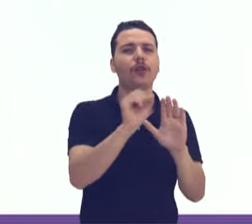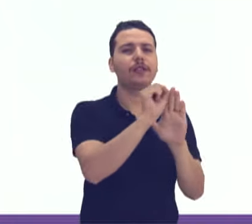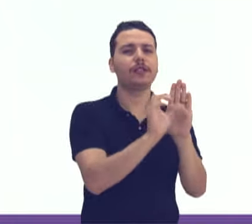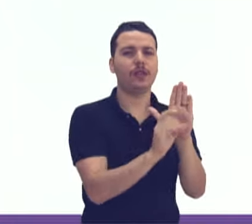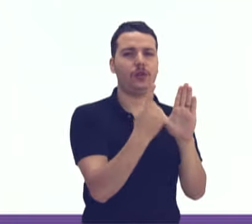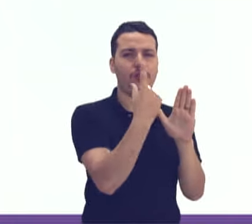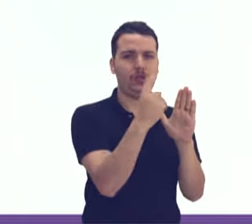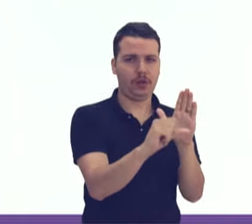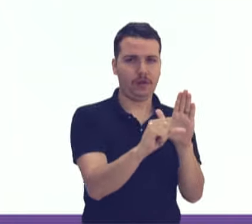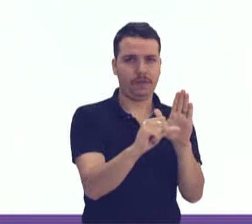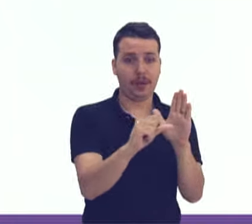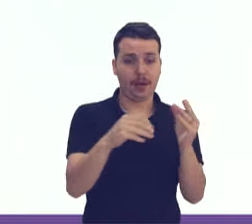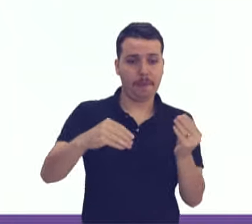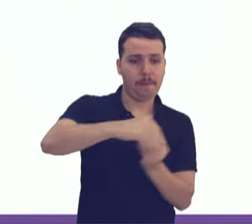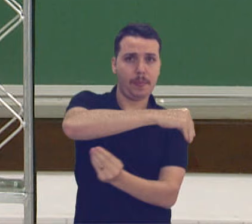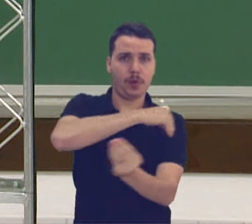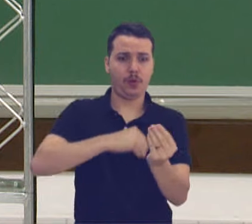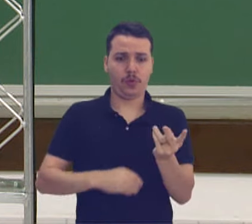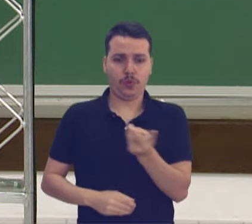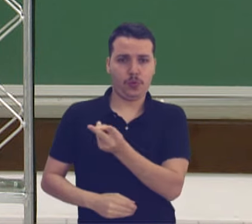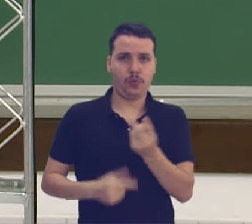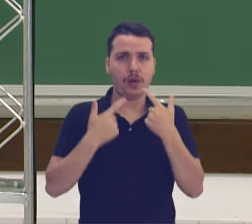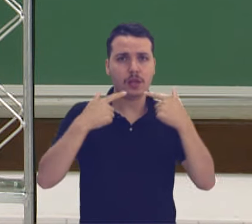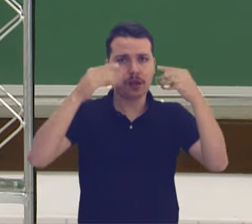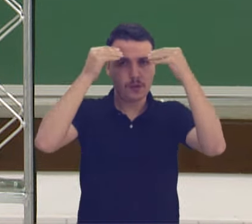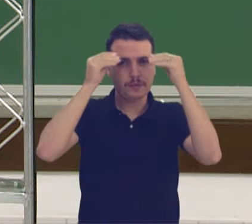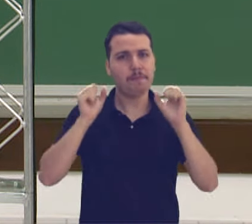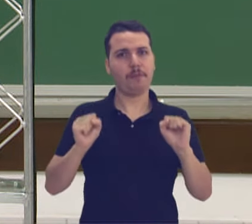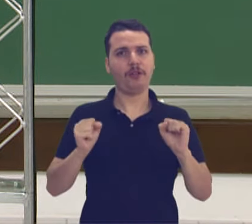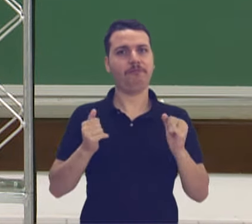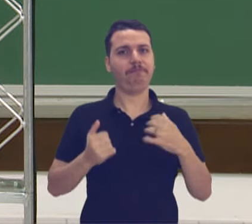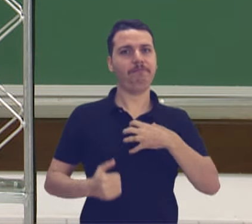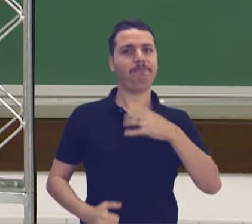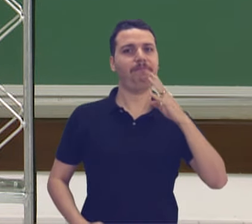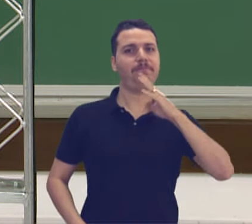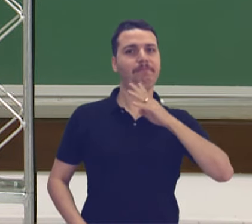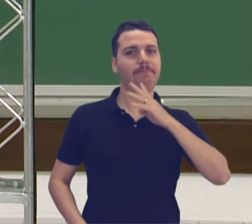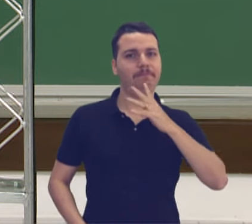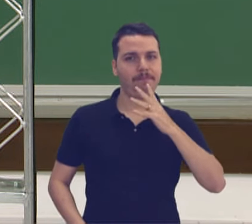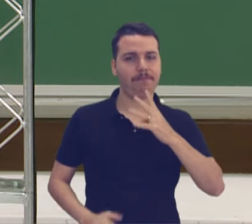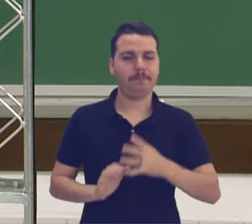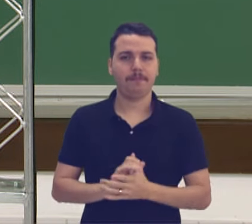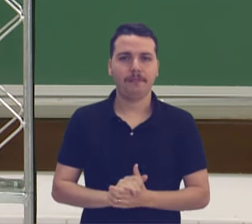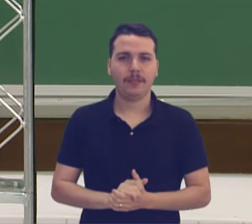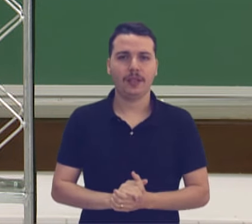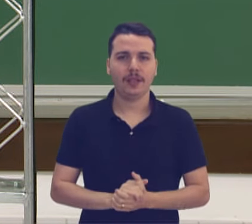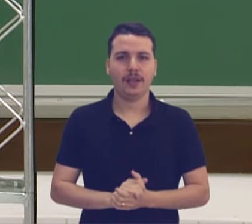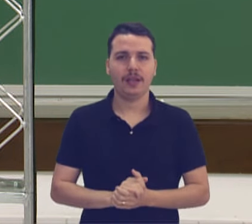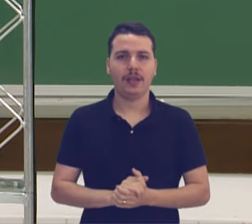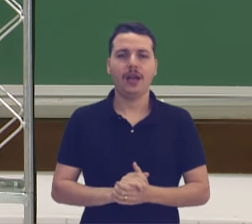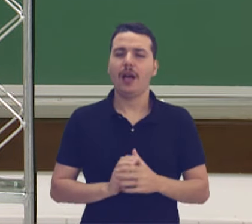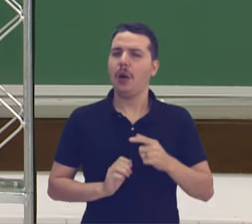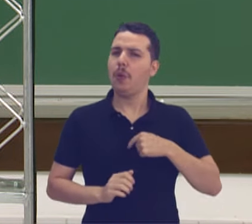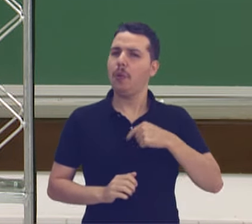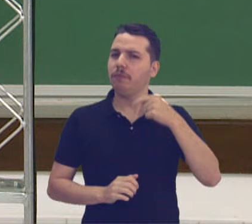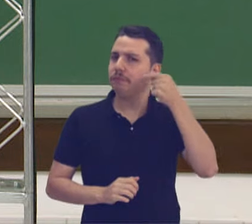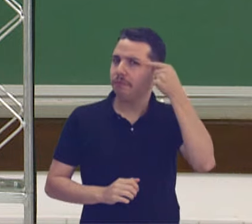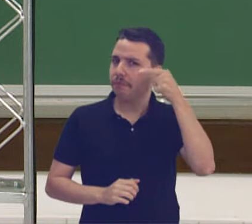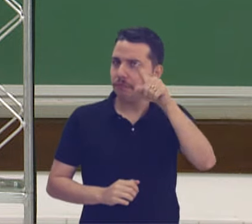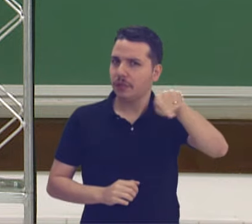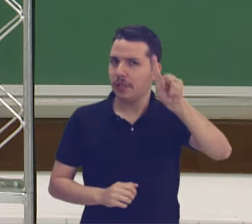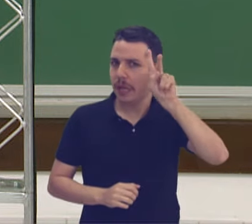mistura dessas duas linguagens pode ser bem divertida tanto que quando a gente estuda não sei se você se lembra mas lá no sexto ano